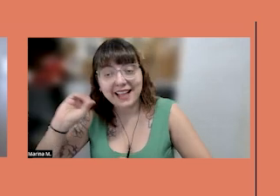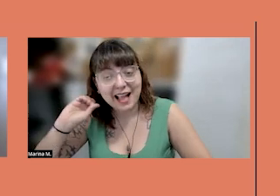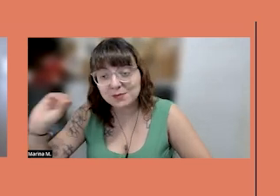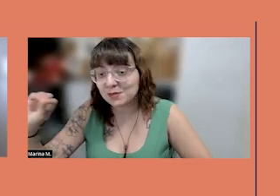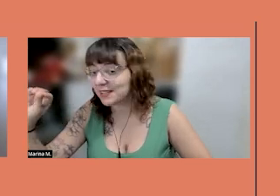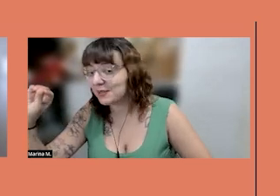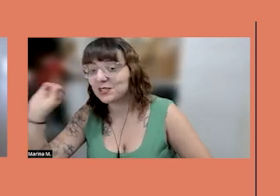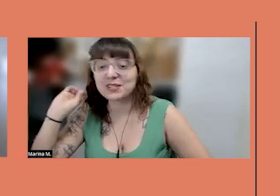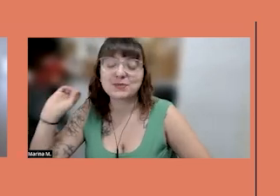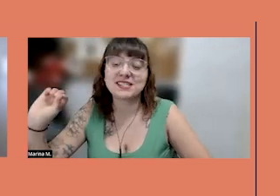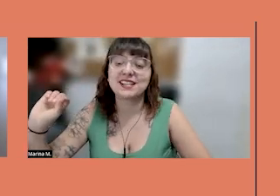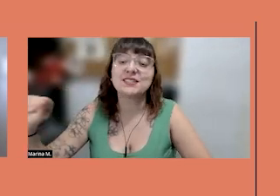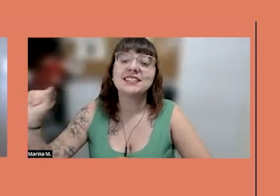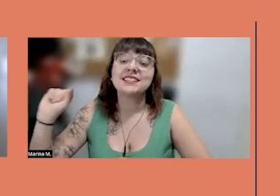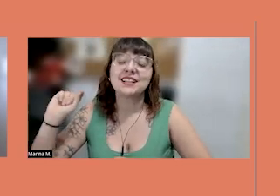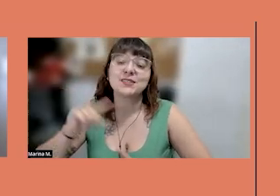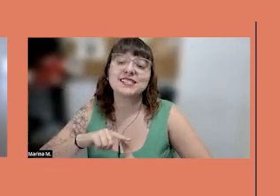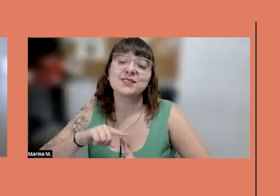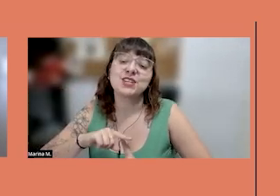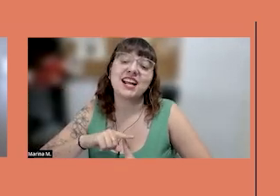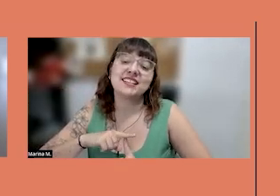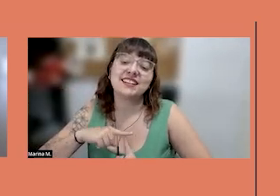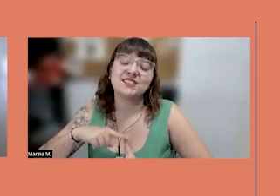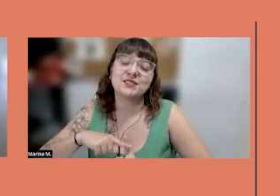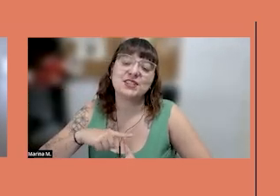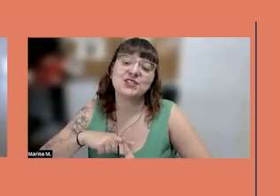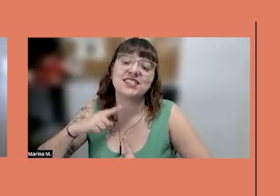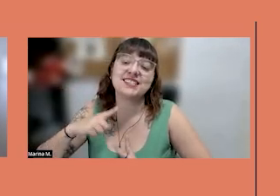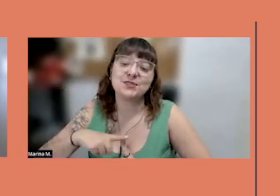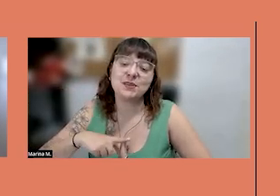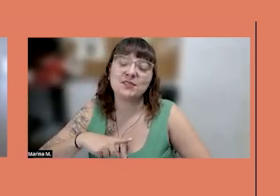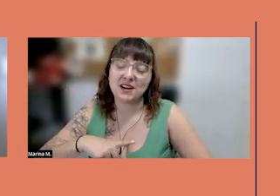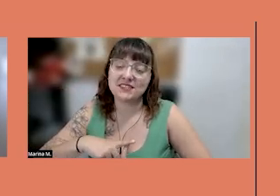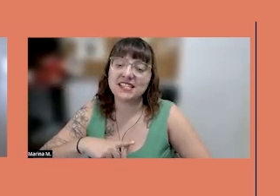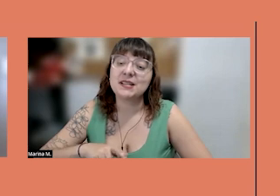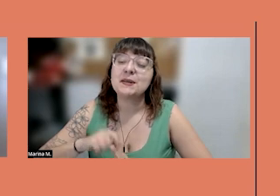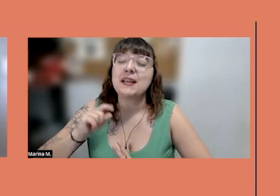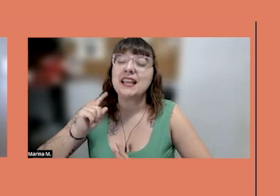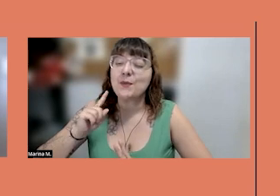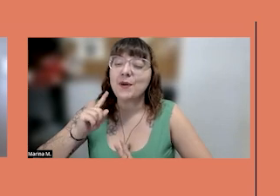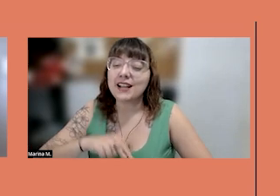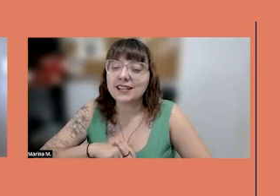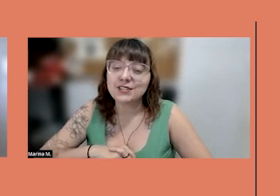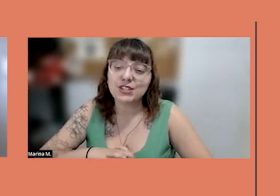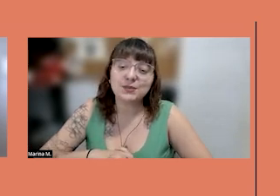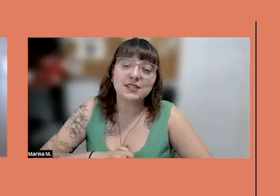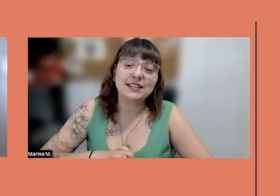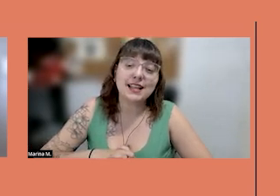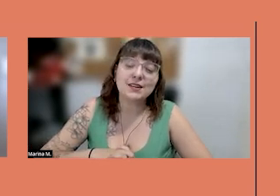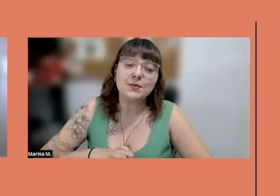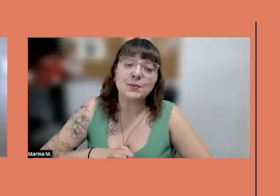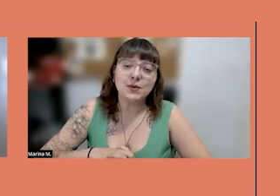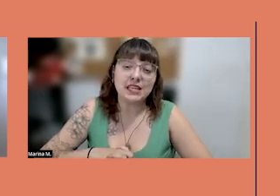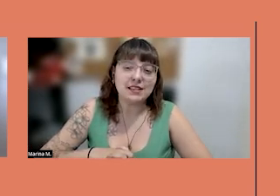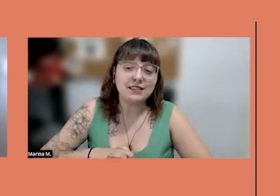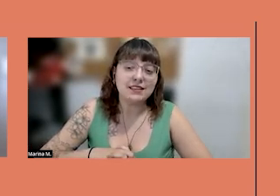pensado, absolutamente nunca tinha pensado na conexão direta entre o QGIS e o BigQuery. Eu acredito que